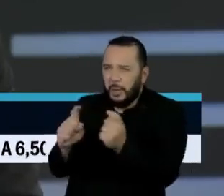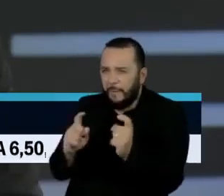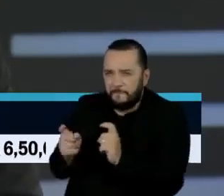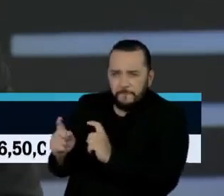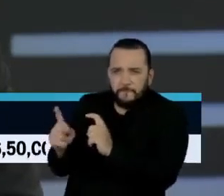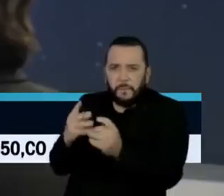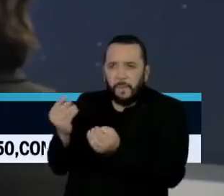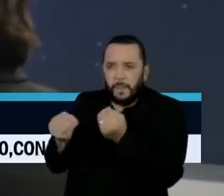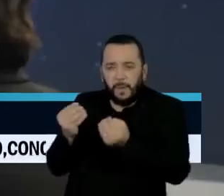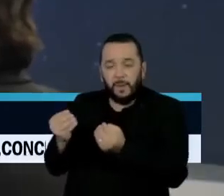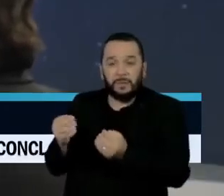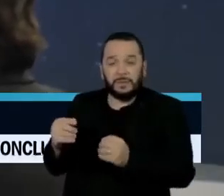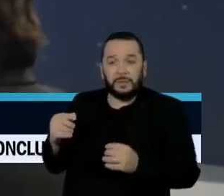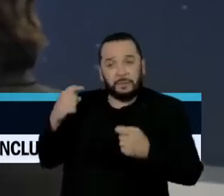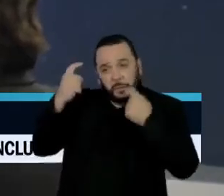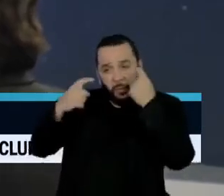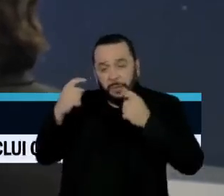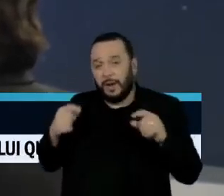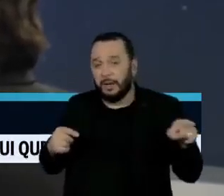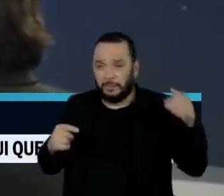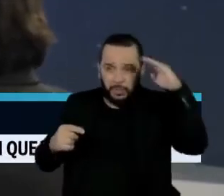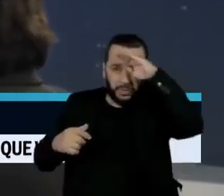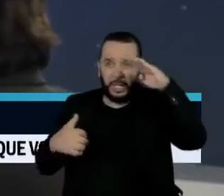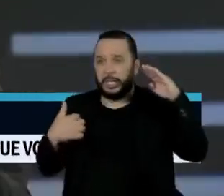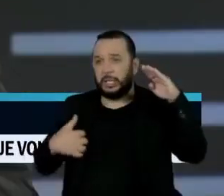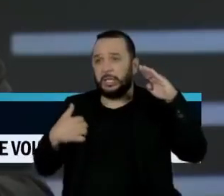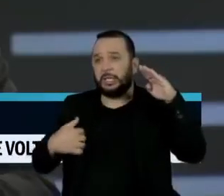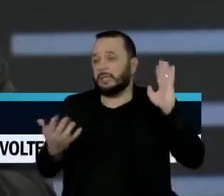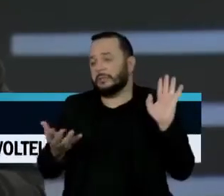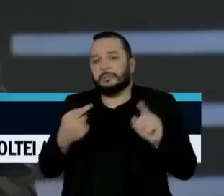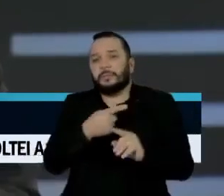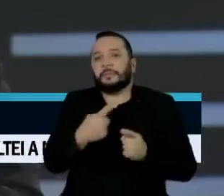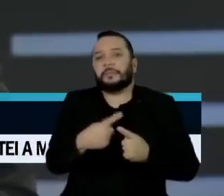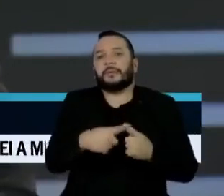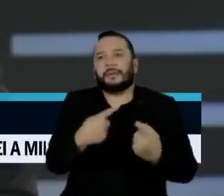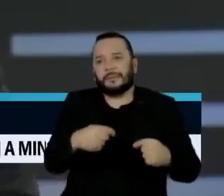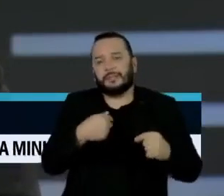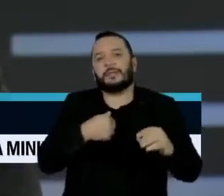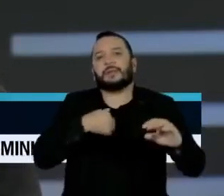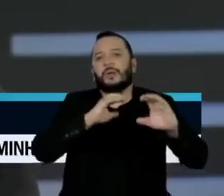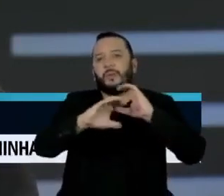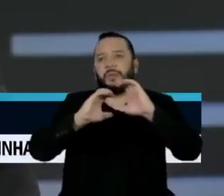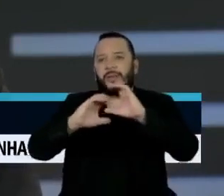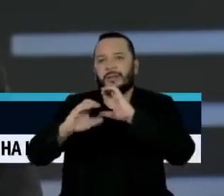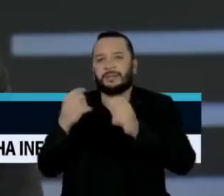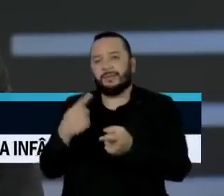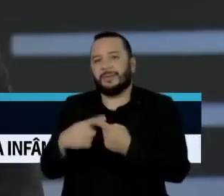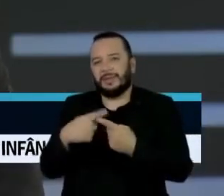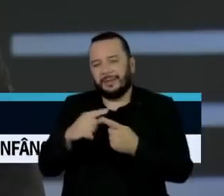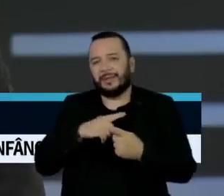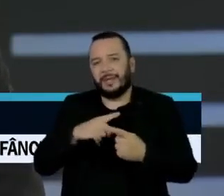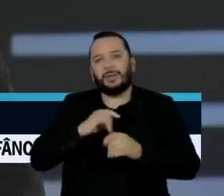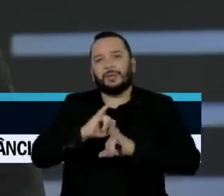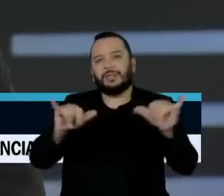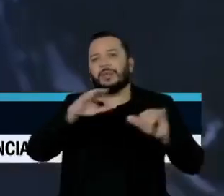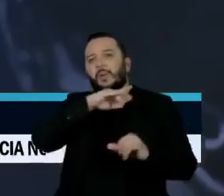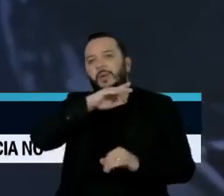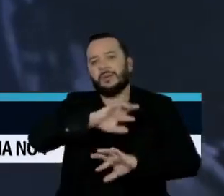preocupados e no que o presente precisa melhorar a sua comunicação porque tem tido muitas notícias ruins encavalados tem